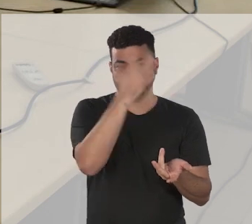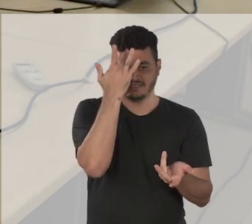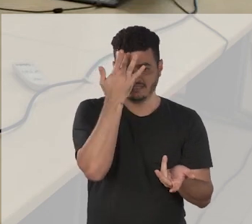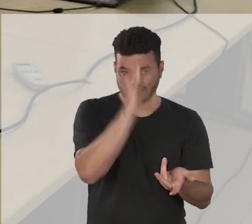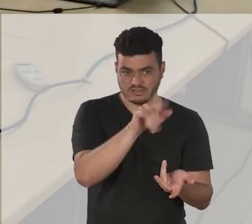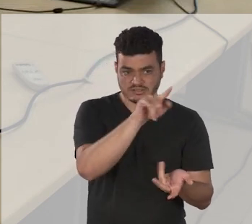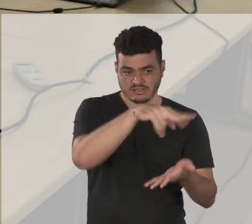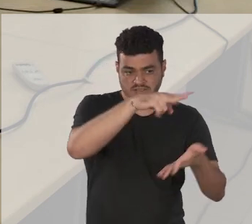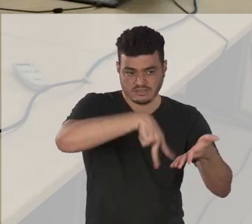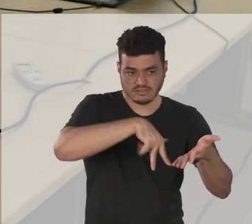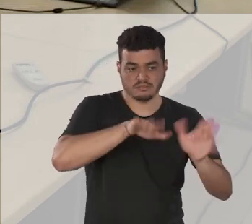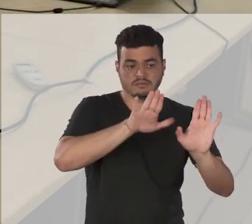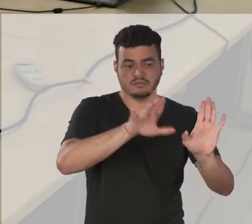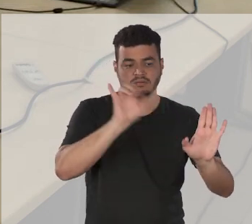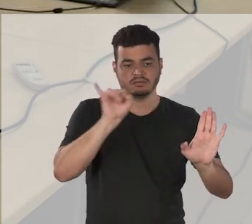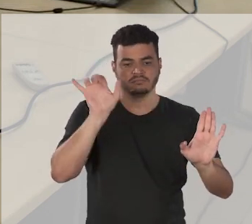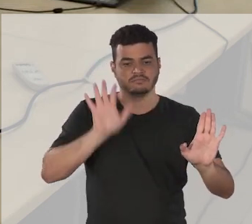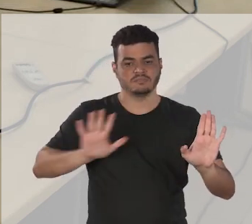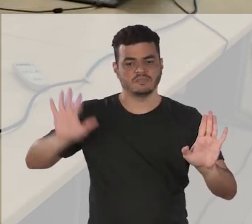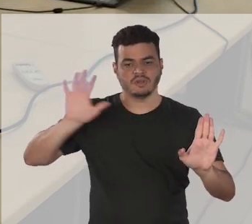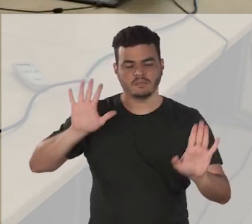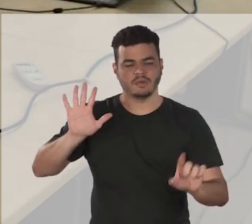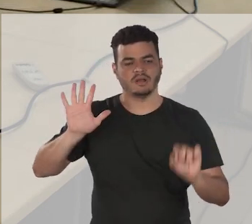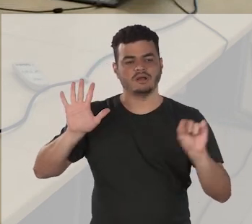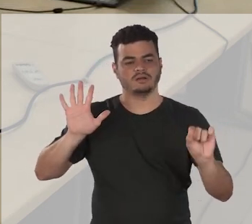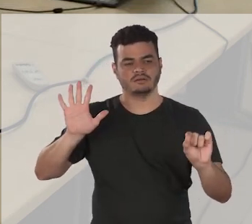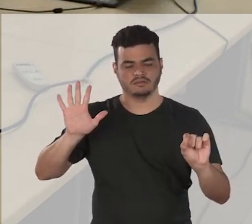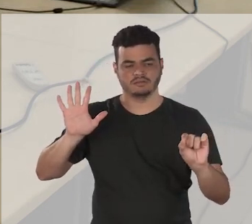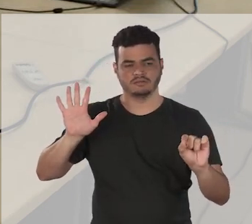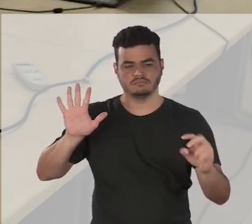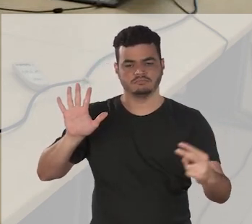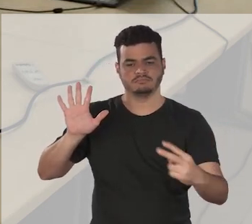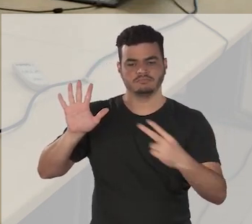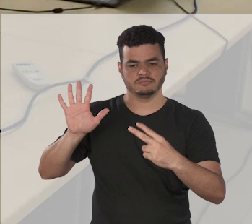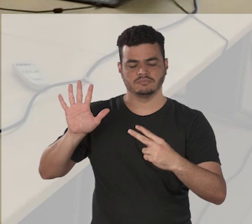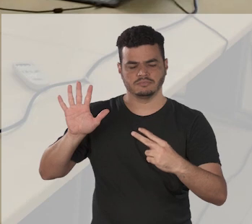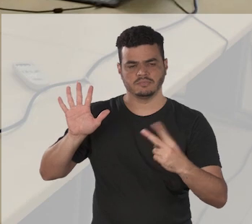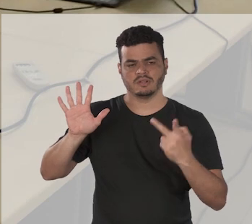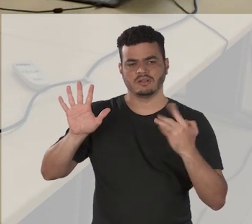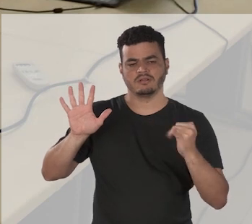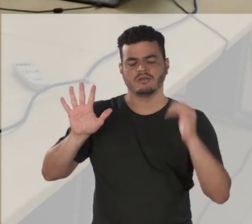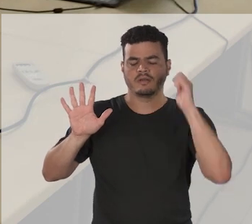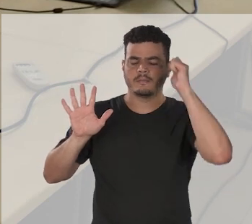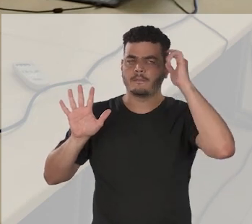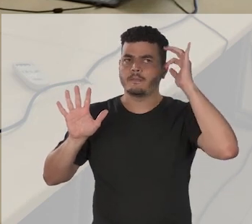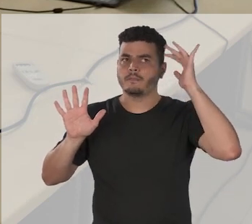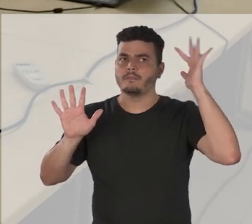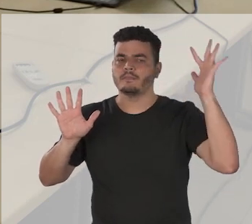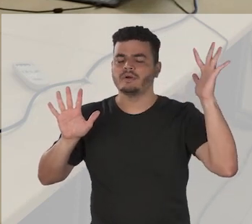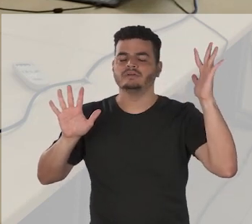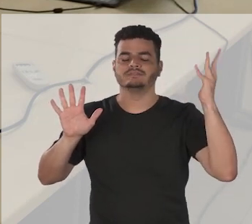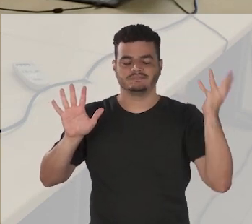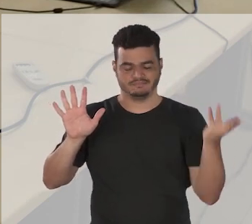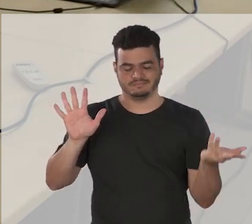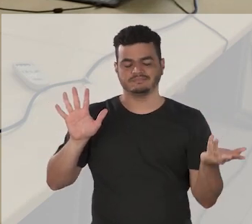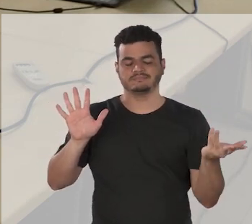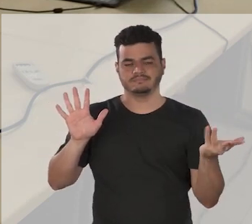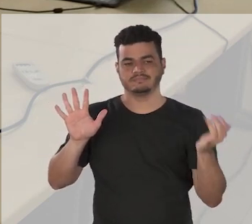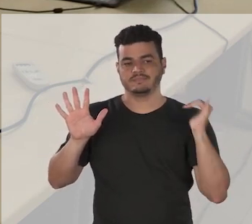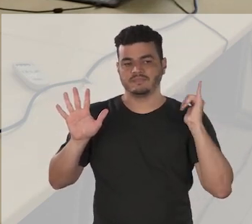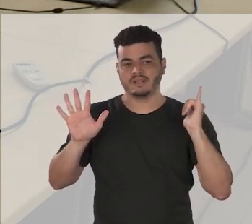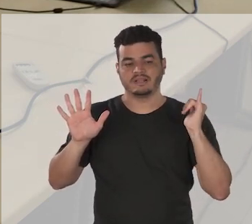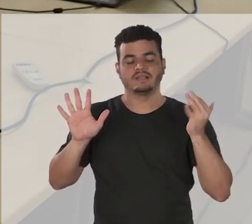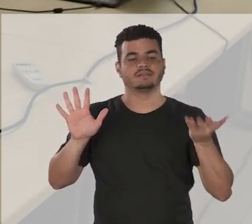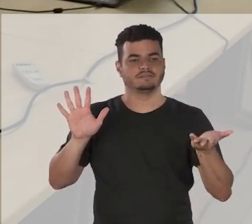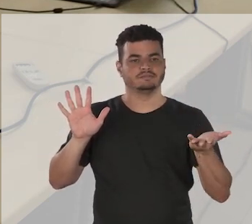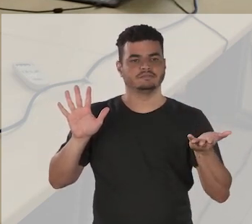alfabetizados, leiam, né, desde crianças, né, leiam as imagens e podem, né, ler histórias a